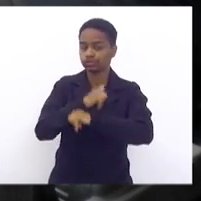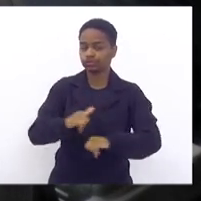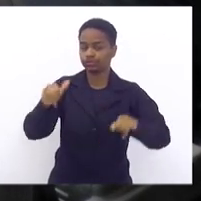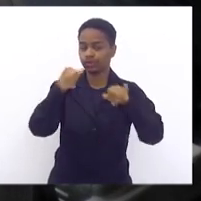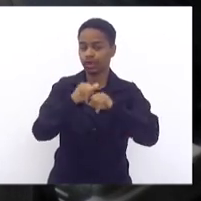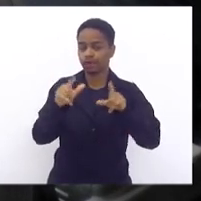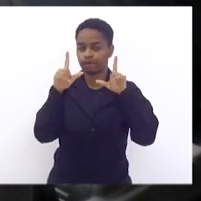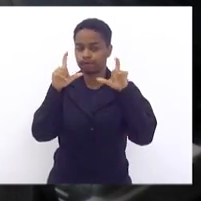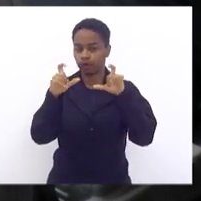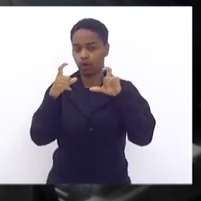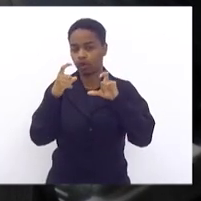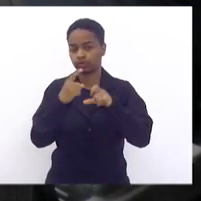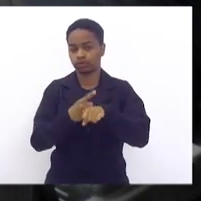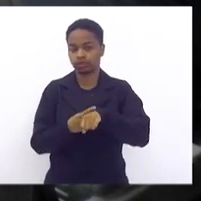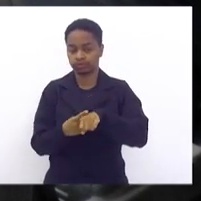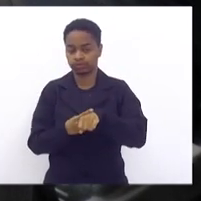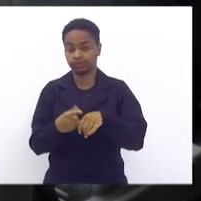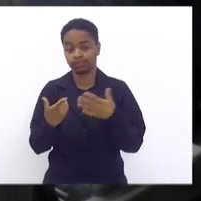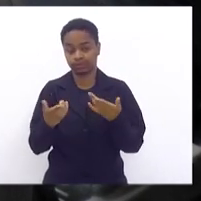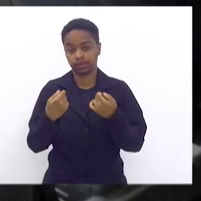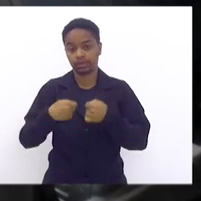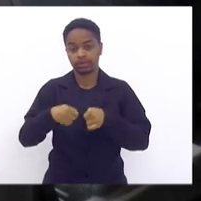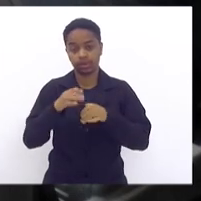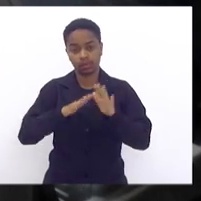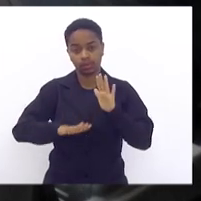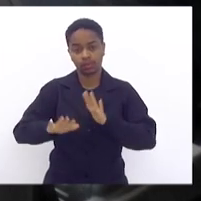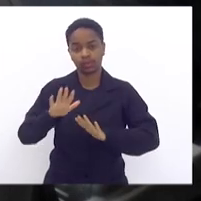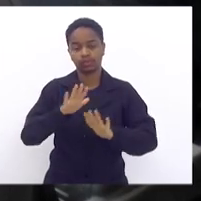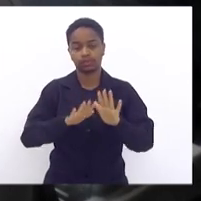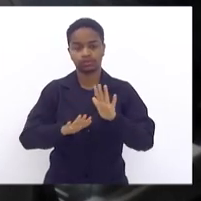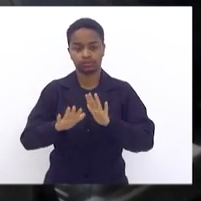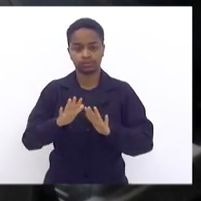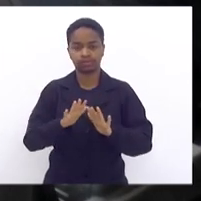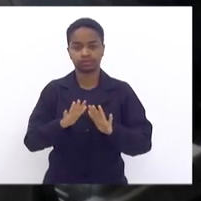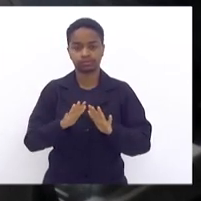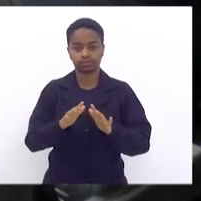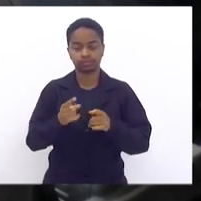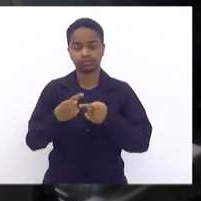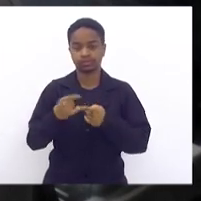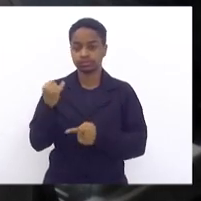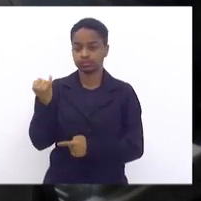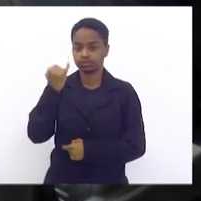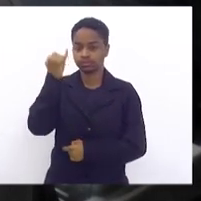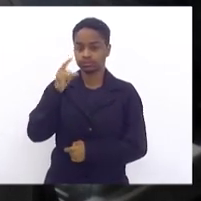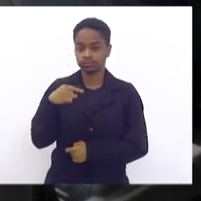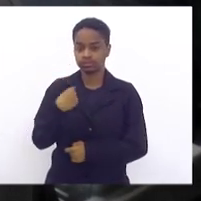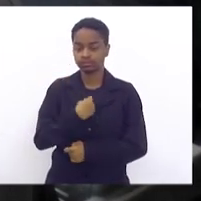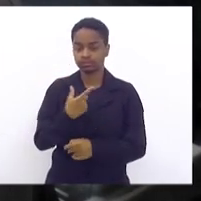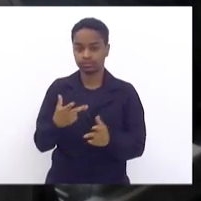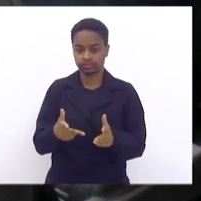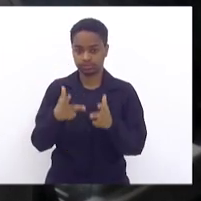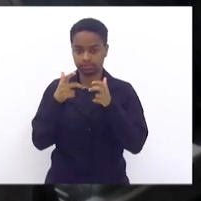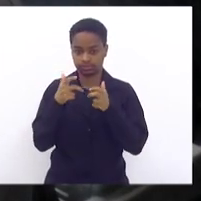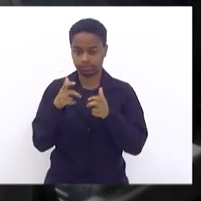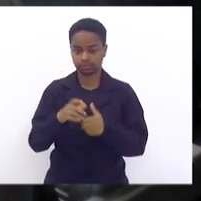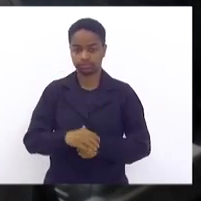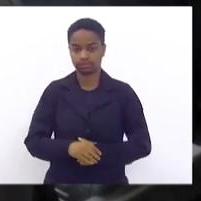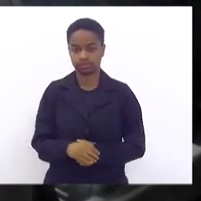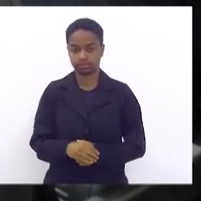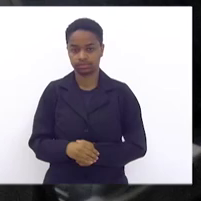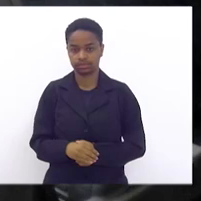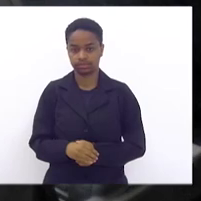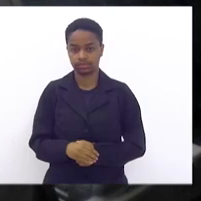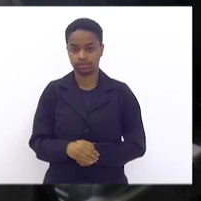íntimas. Né? Então, o cuidado disso, eu acho que é muito relevante. A gente vê que entre